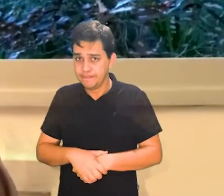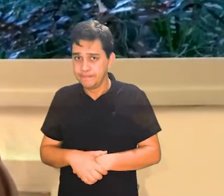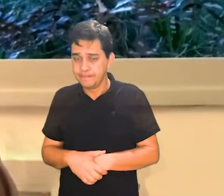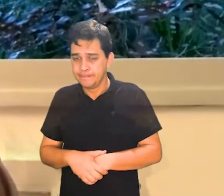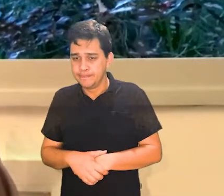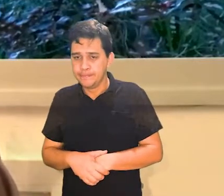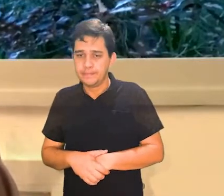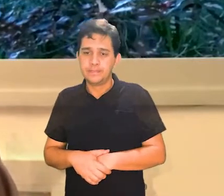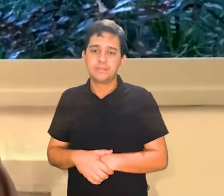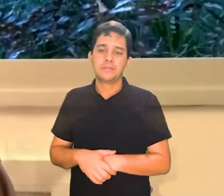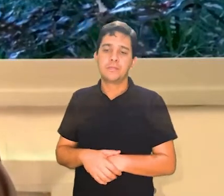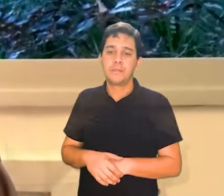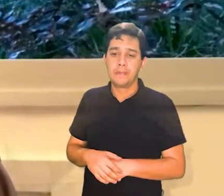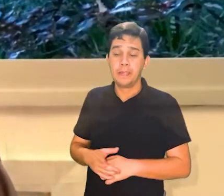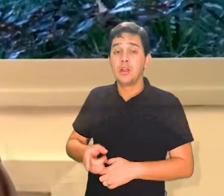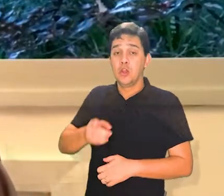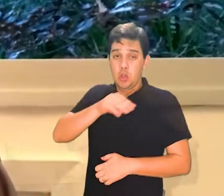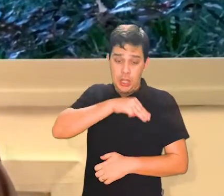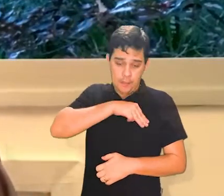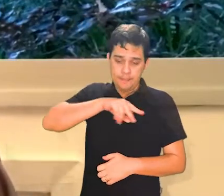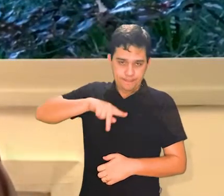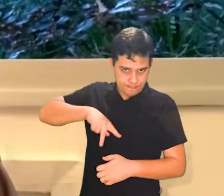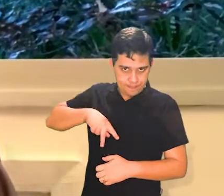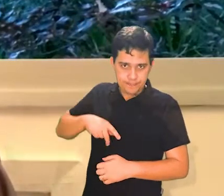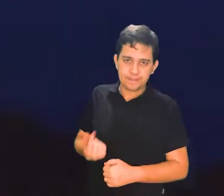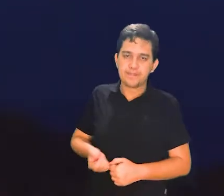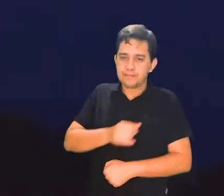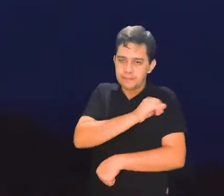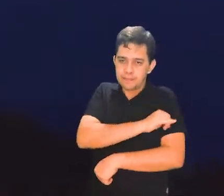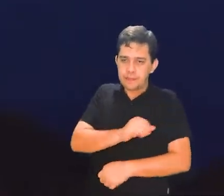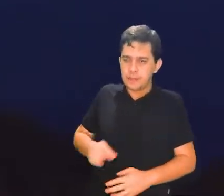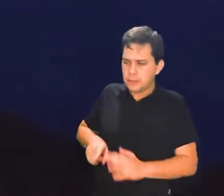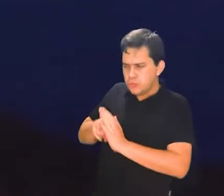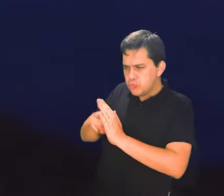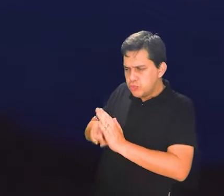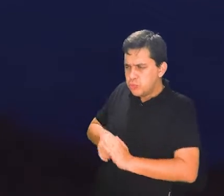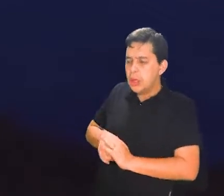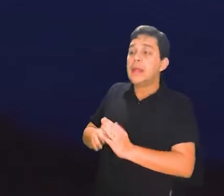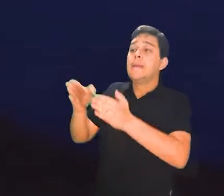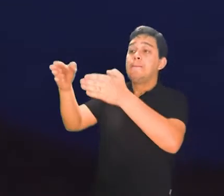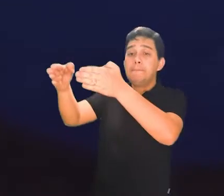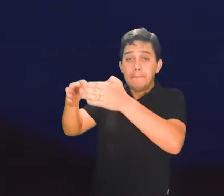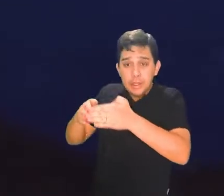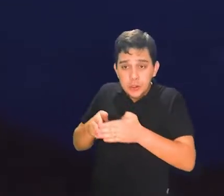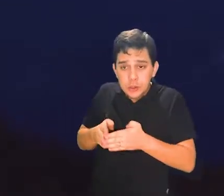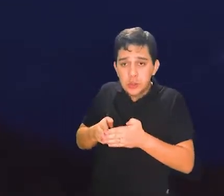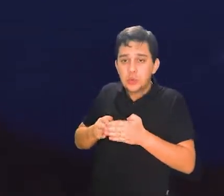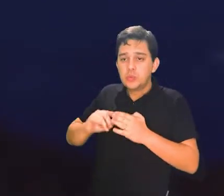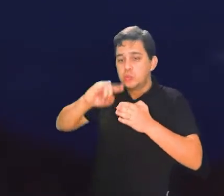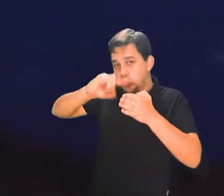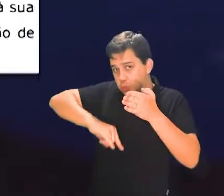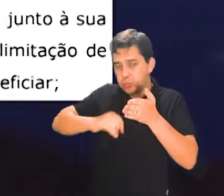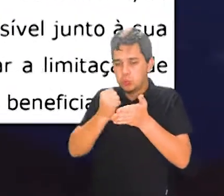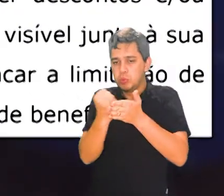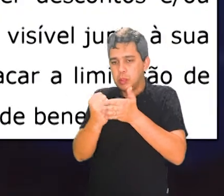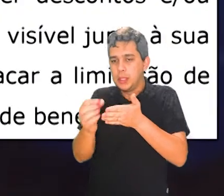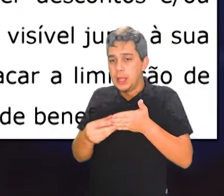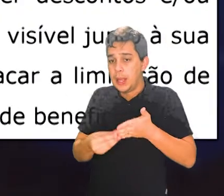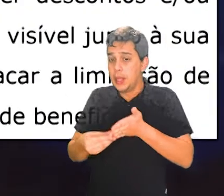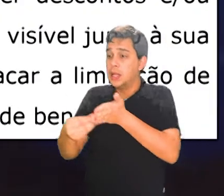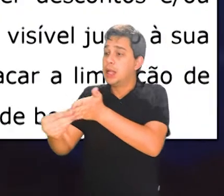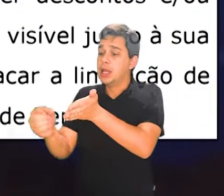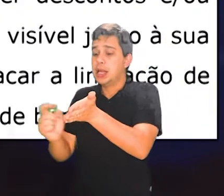que fizemos o pedido de que a informação acerca da extensão